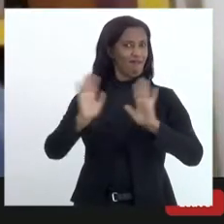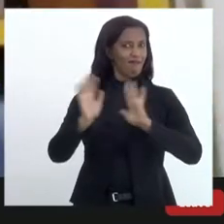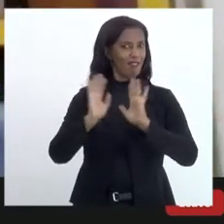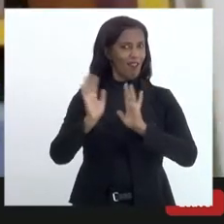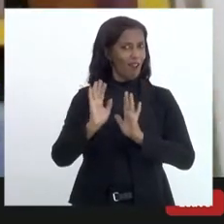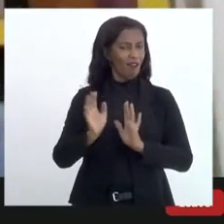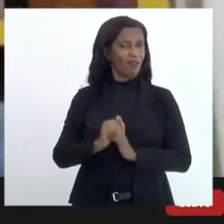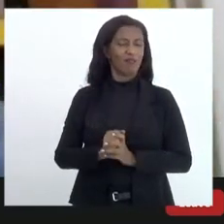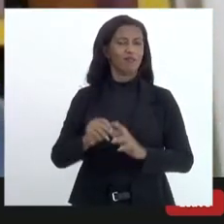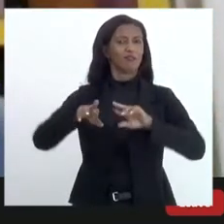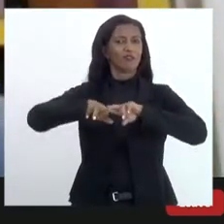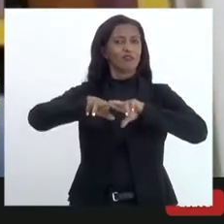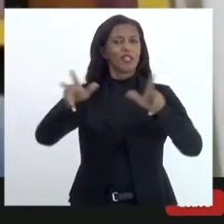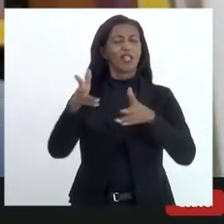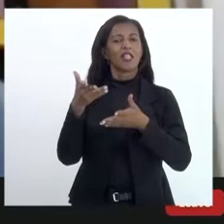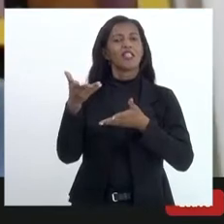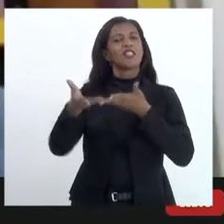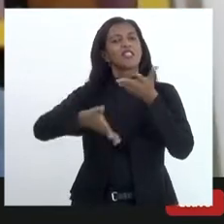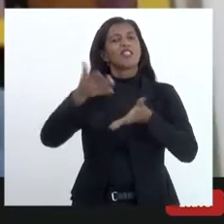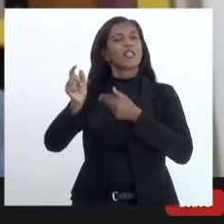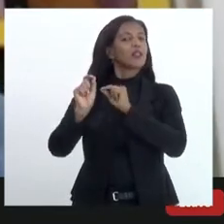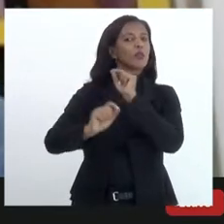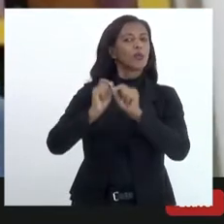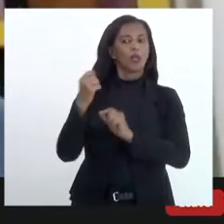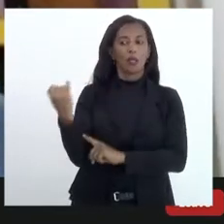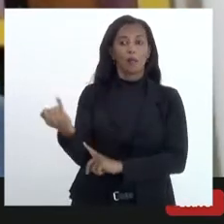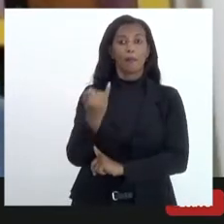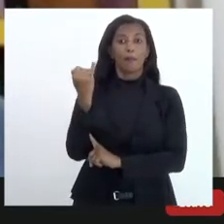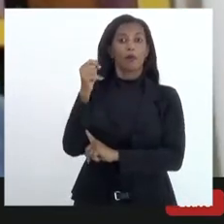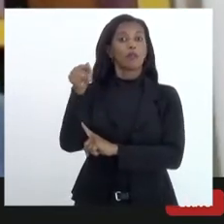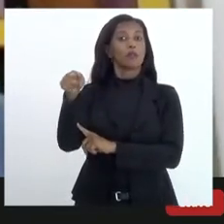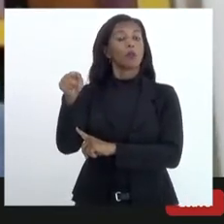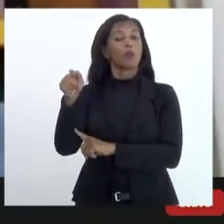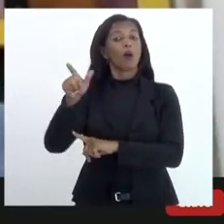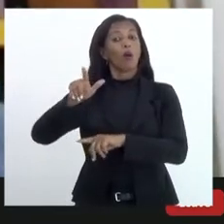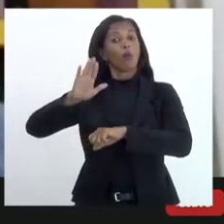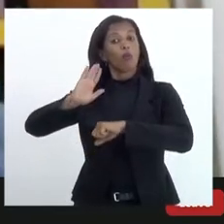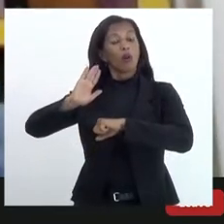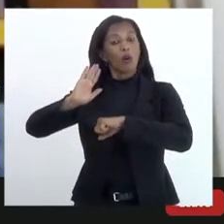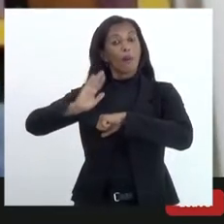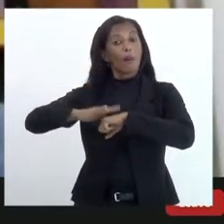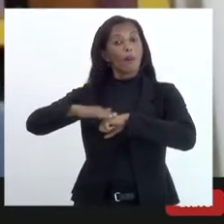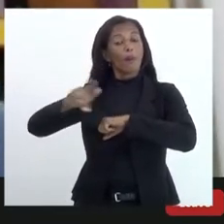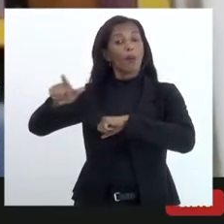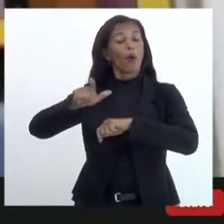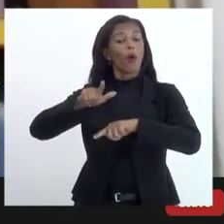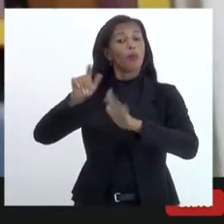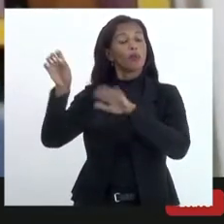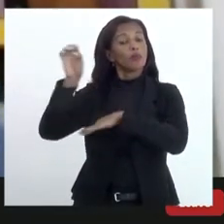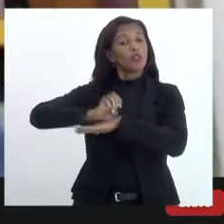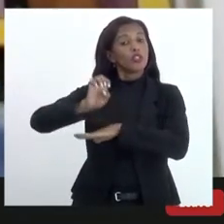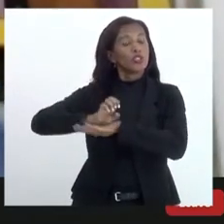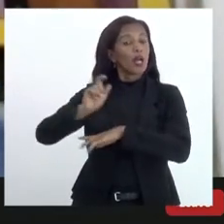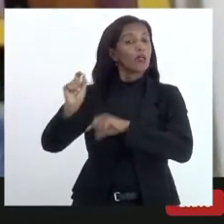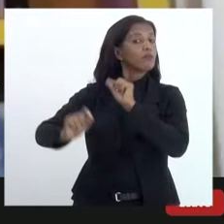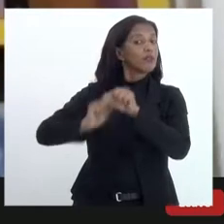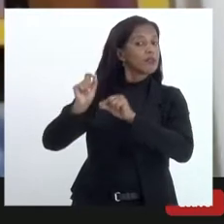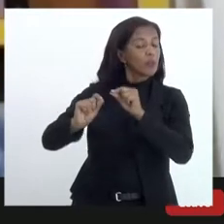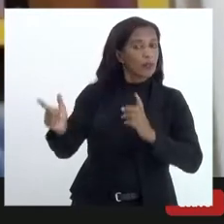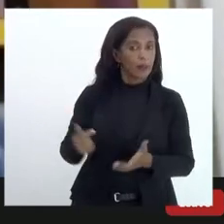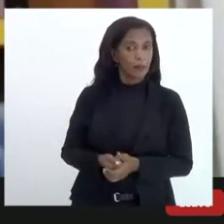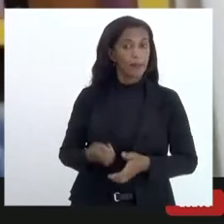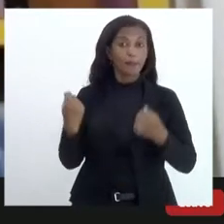de o papel do Estado, né? E da laicidade, que todos nós desejamos que assim